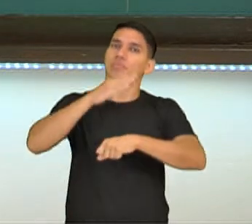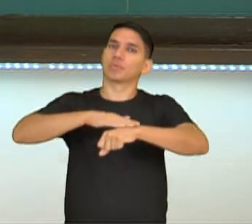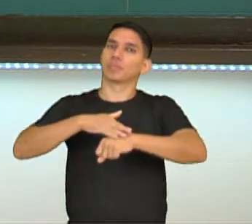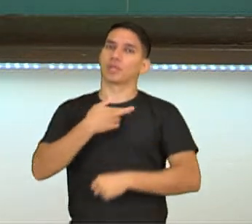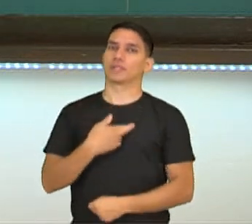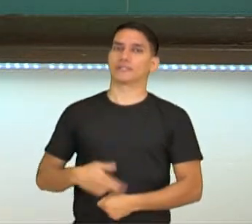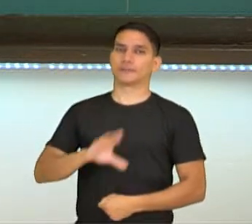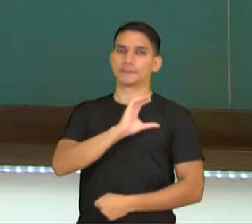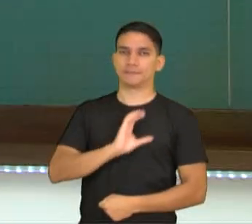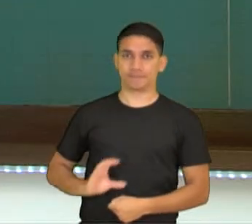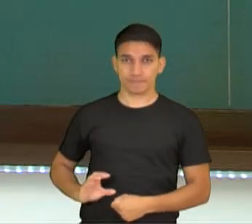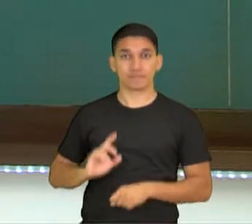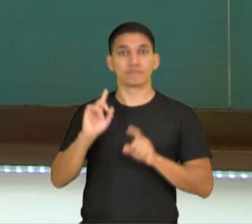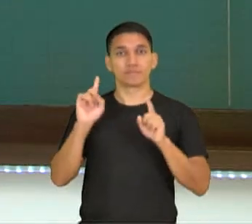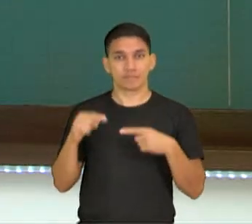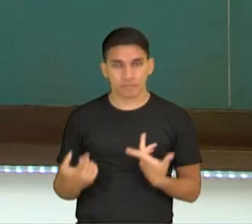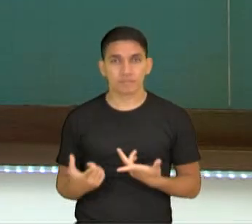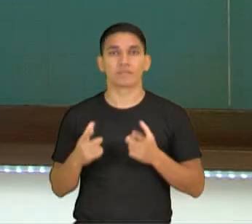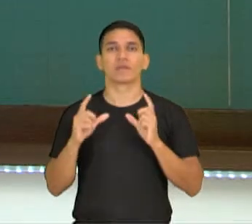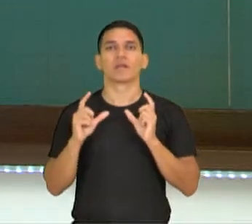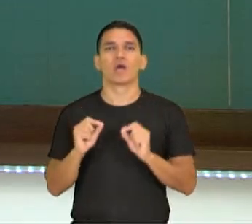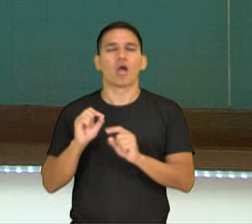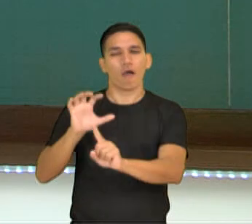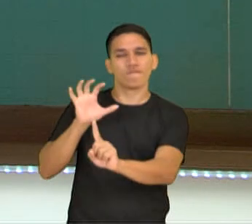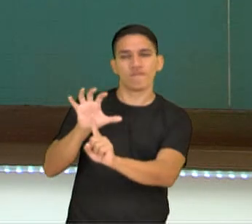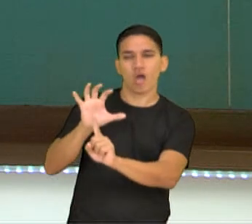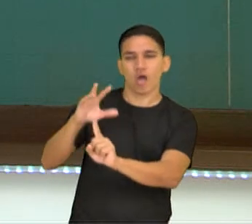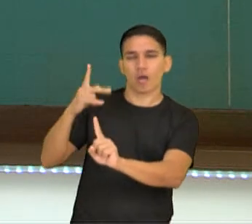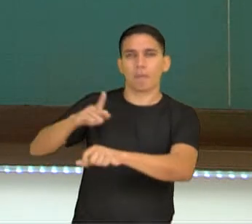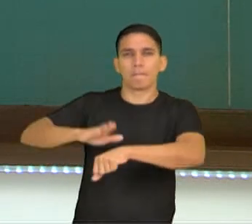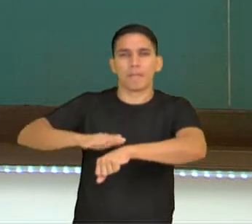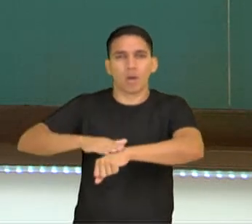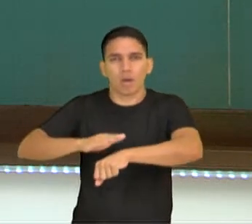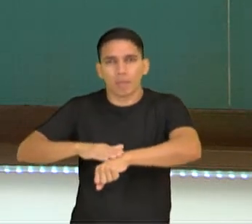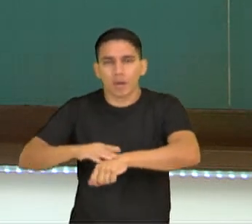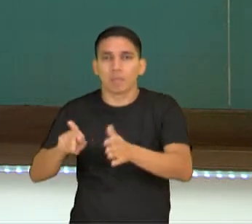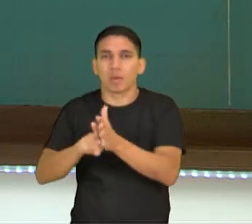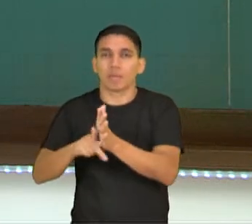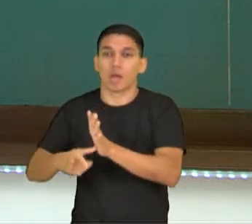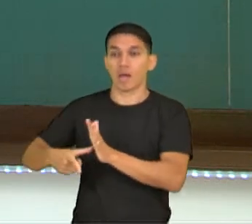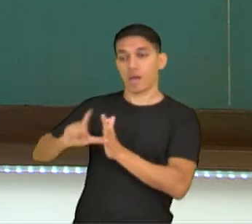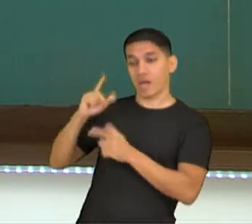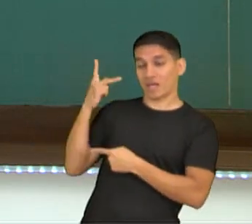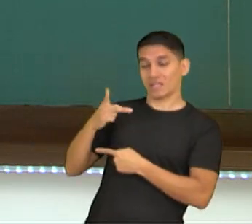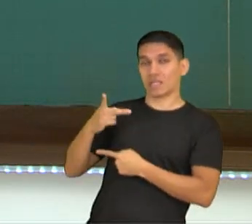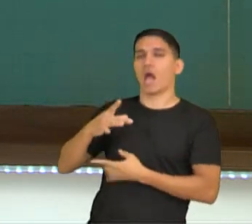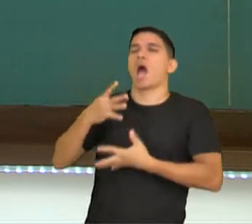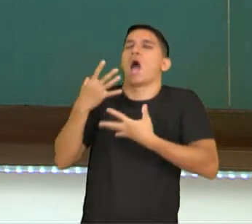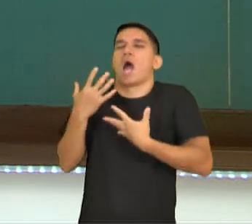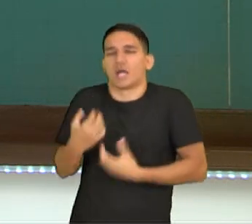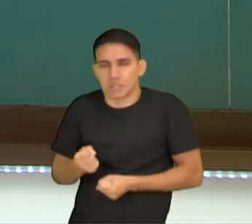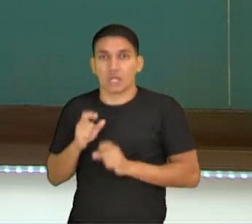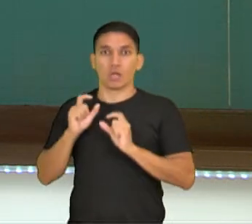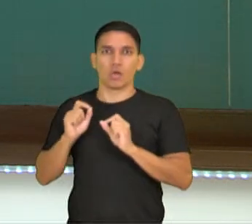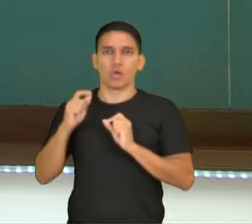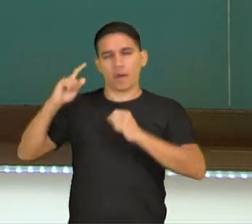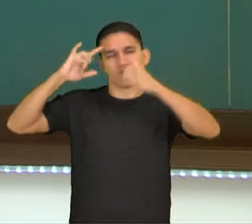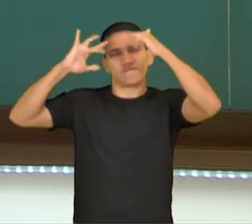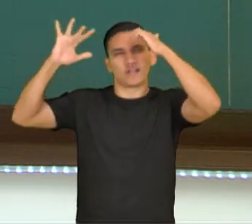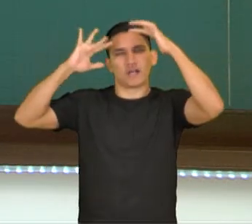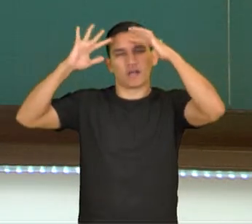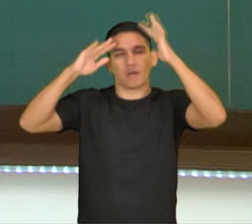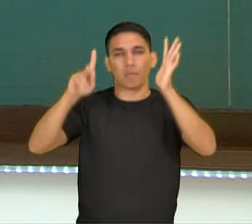religiosidade cristã, que foi influenciado num primeiro momento, até mesmo antes da sua conversão, pela filosofia